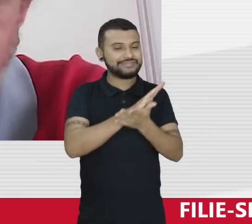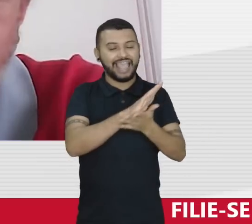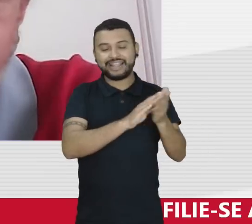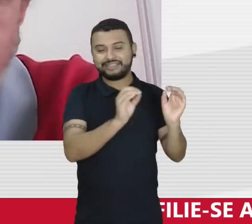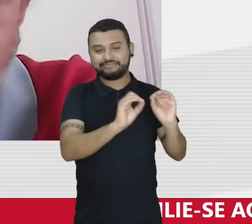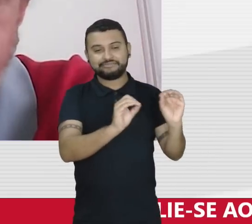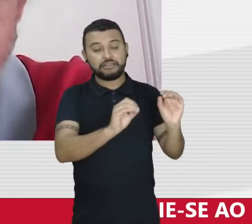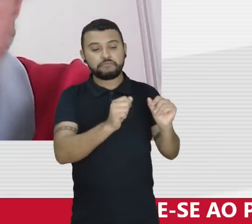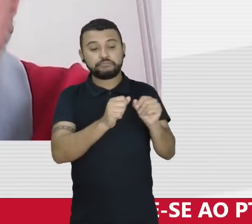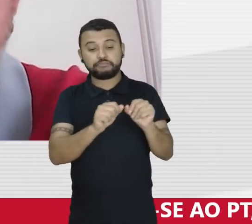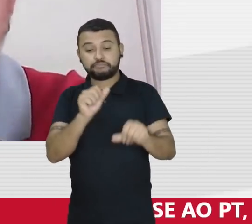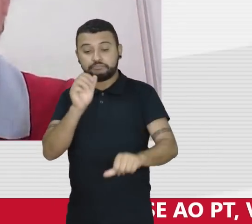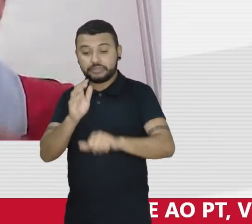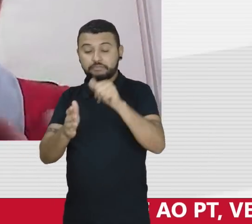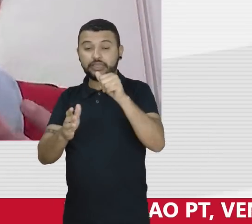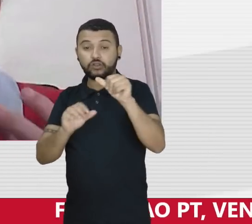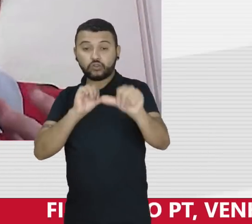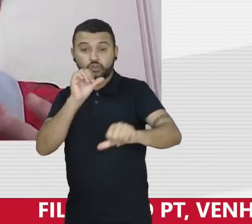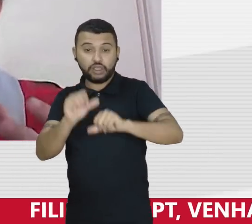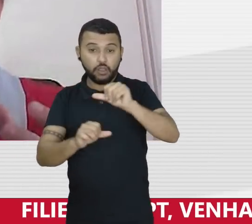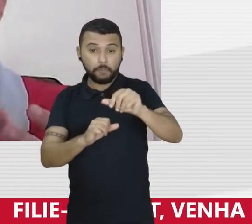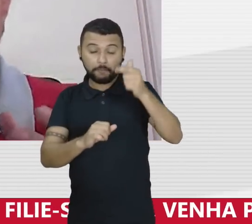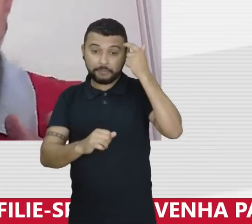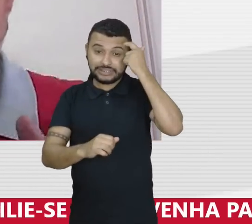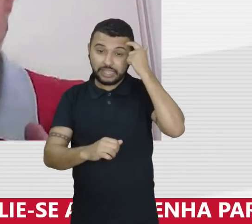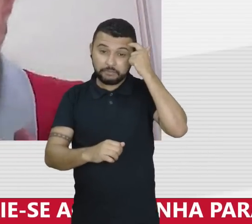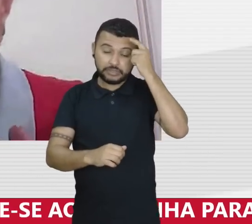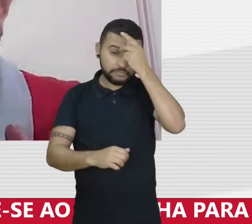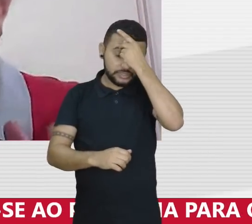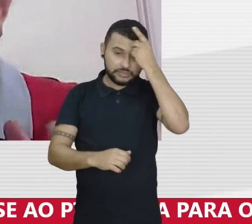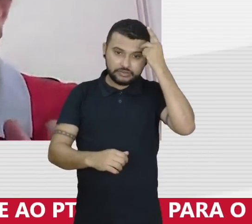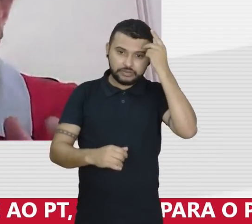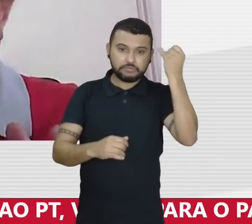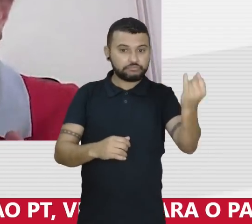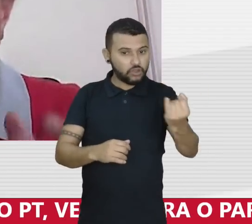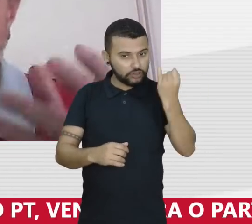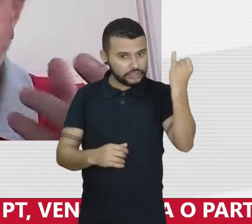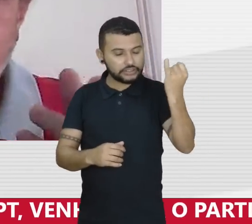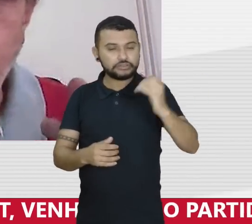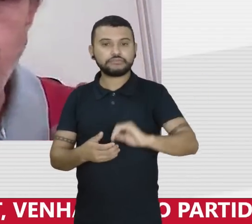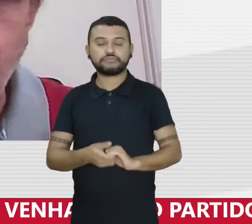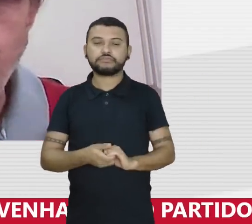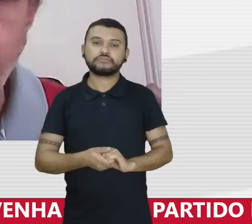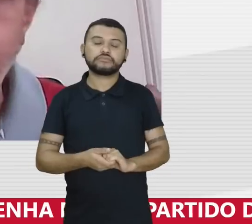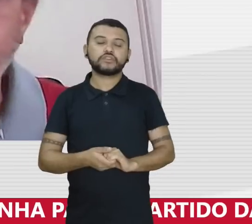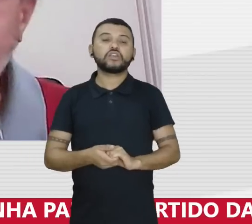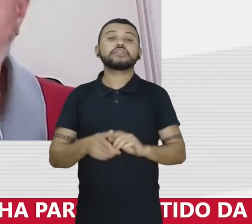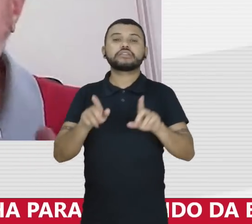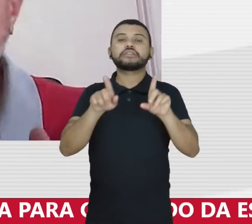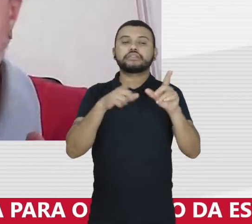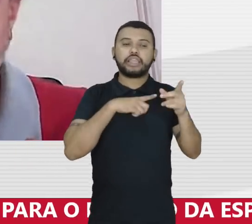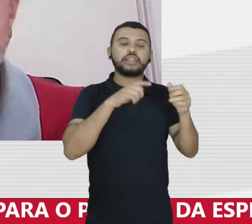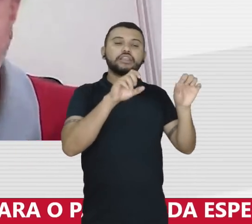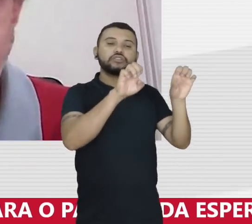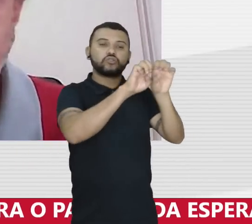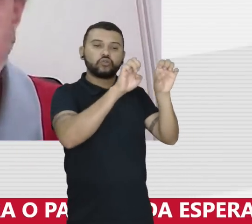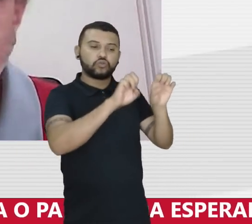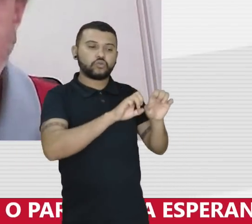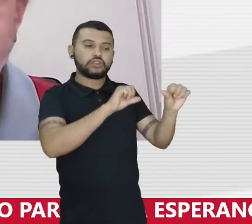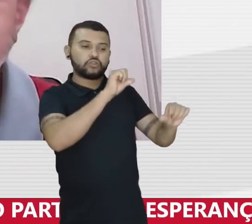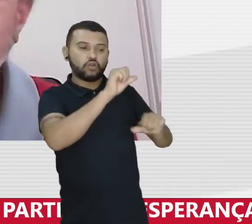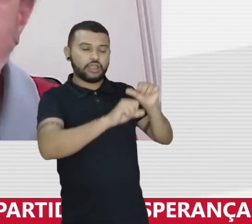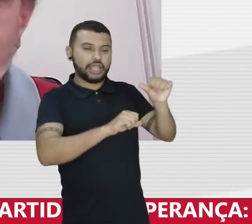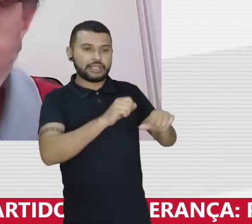institucionalmente a sociedade. Então, eu acho que há aí um binômio, né? Mudar as estruturas para que as cabeças